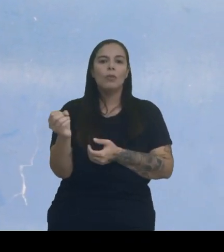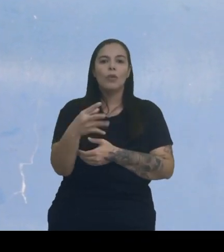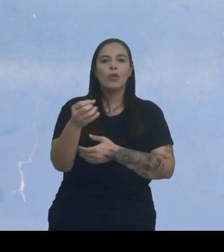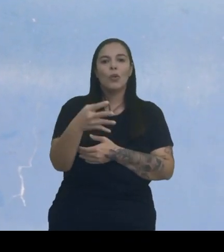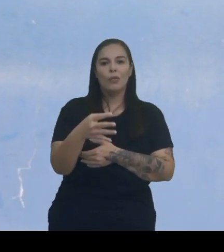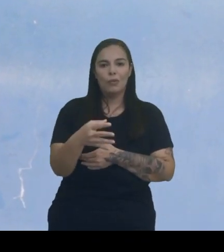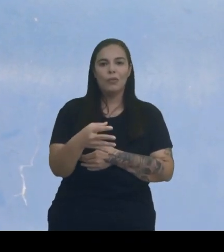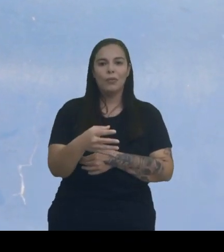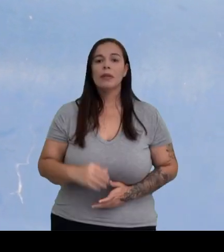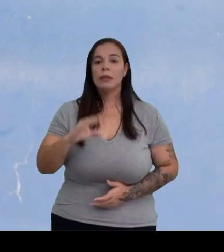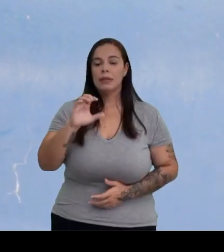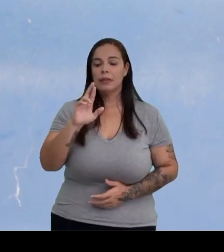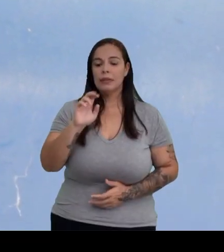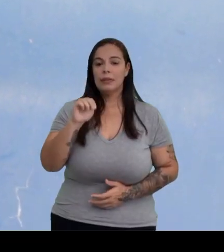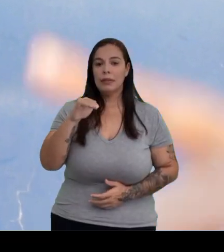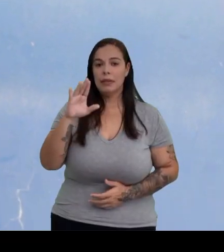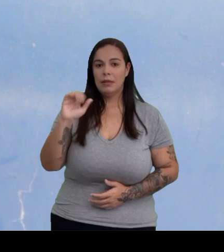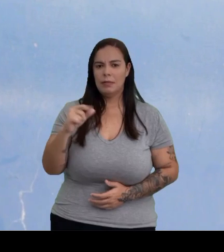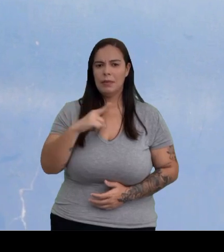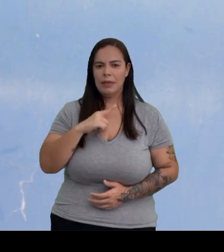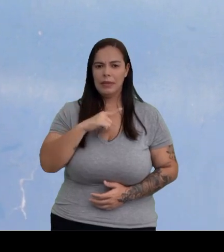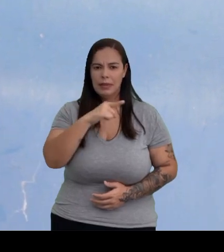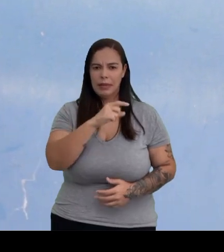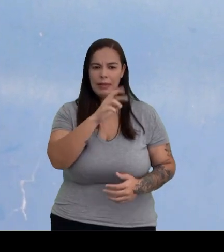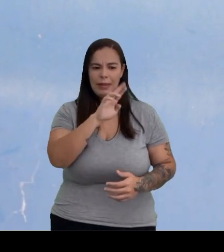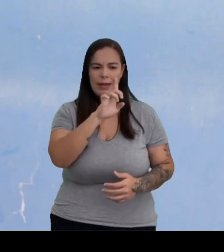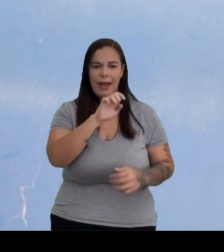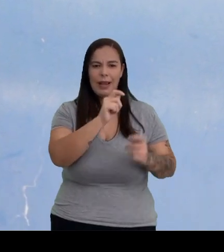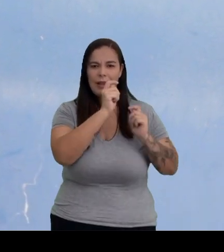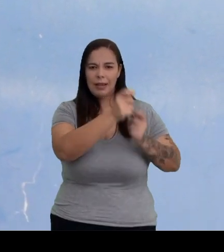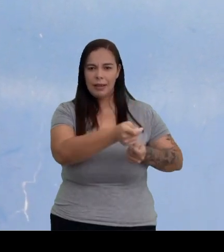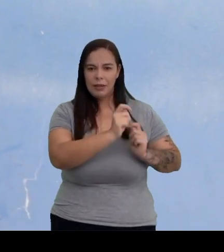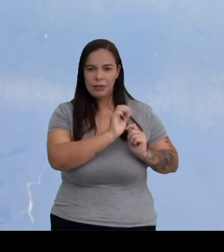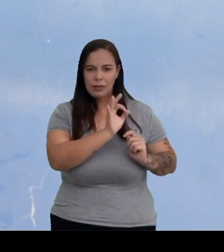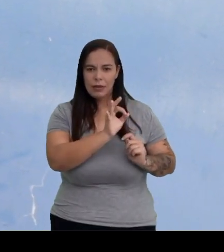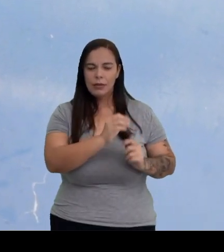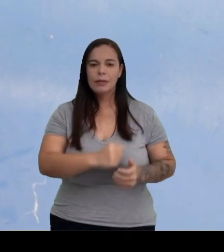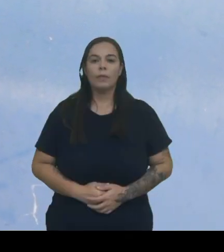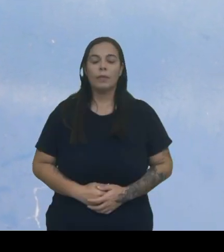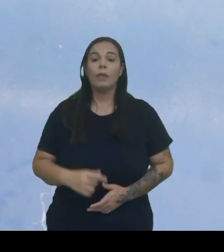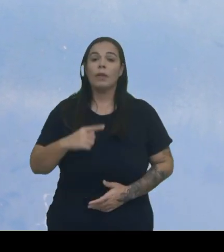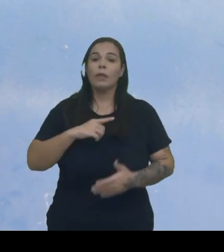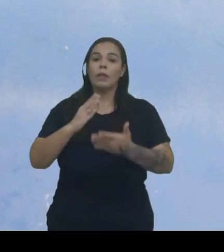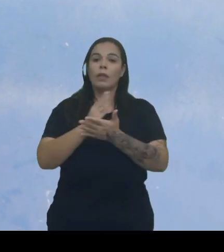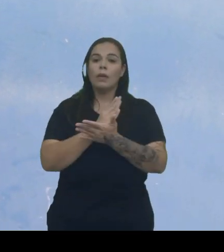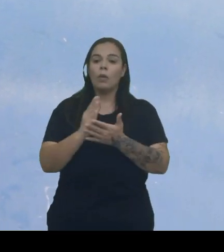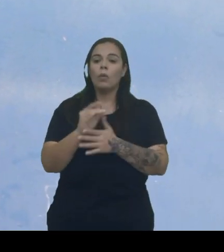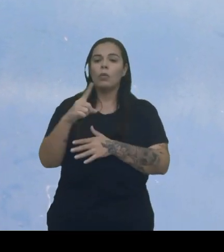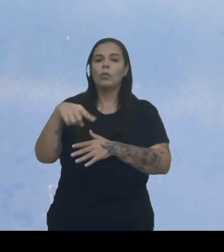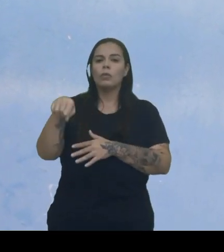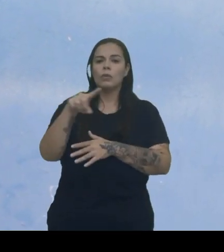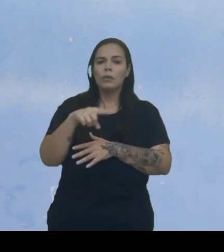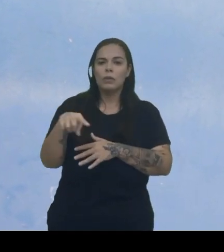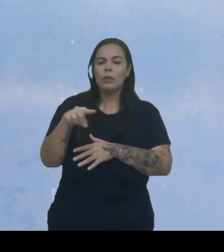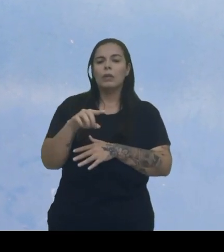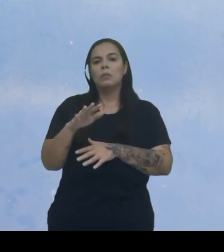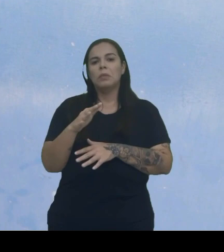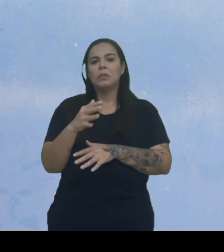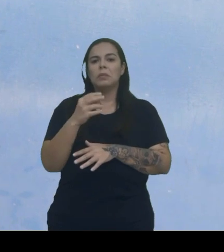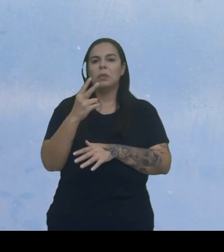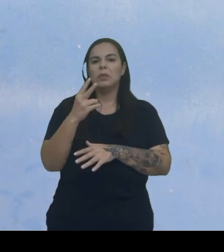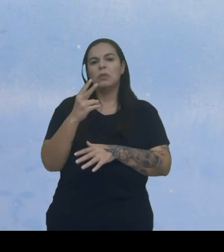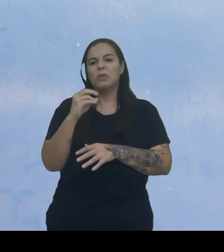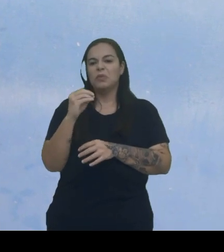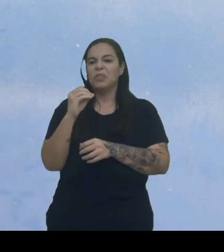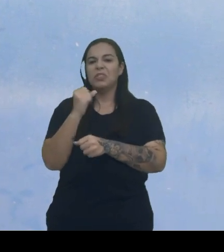Mas esses tem. Assim de cerâmica que tem ali na rede do Maurinho. Nem todos. Tem alguns ali com há uns 20 e poucos anos atrás,